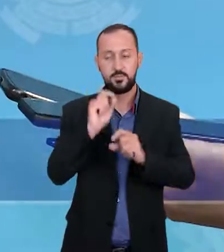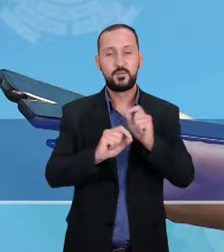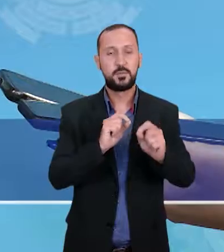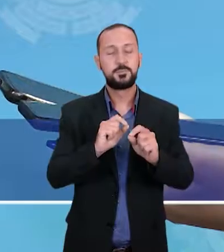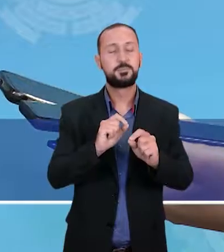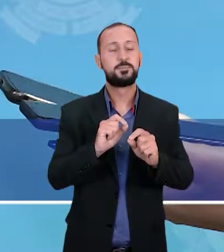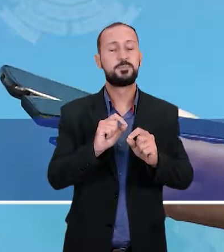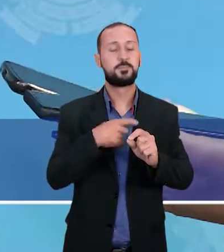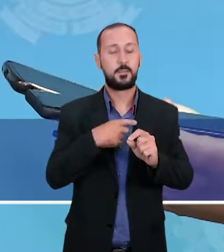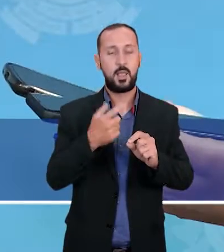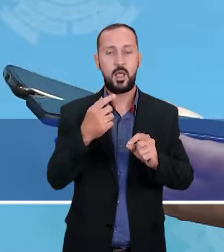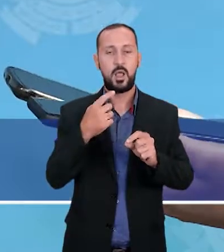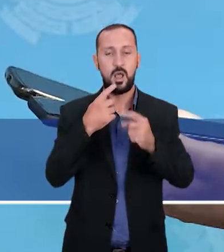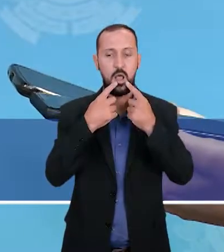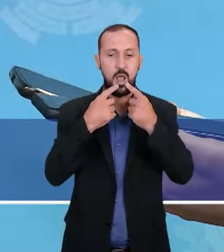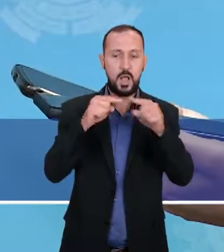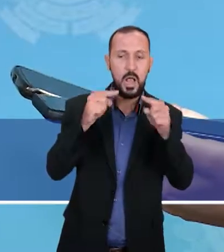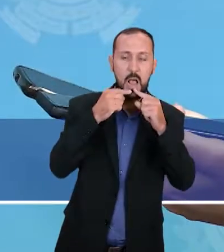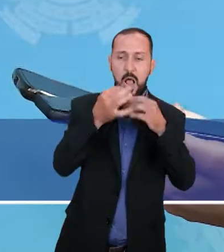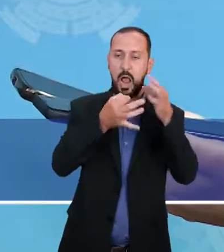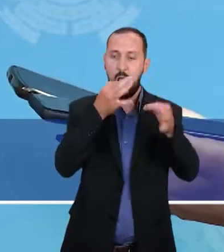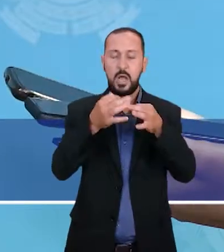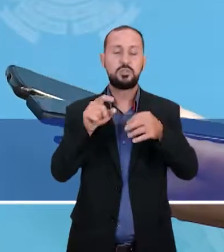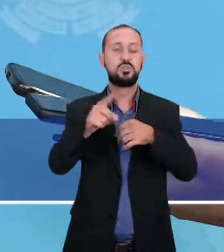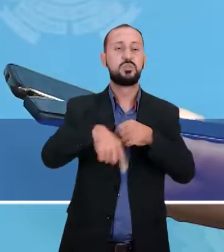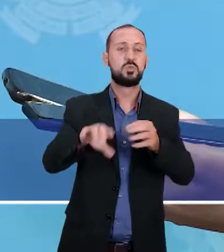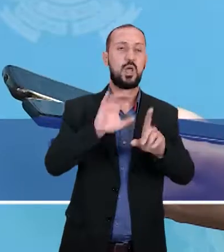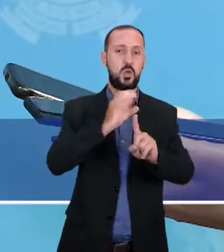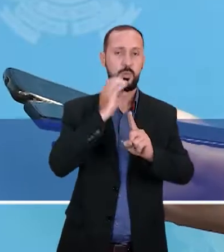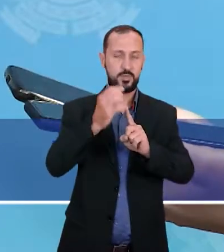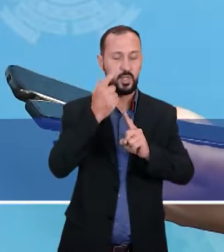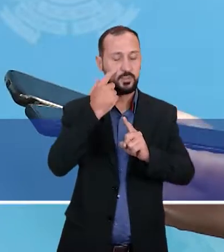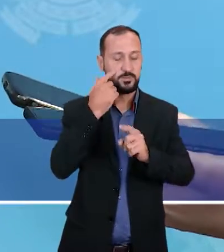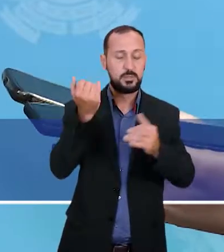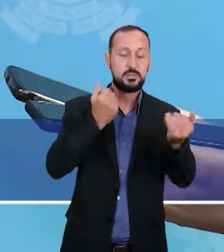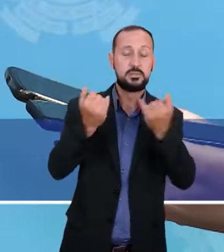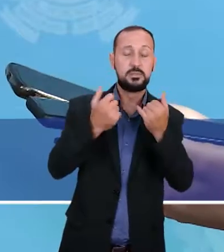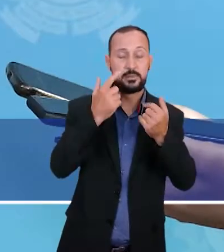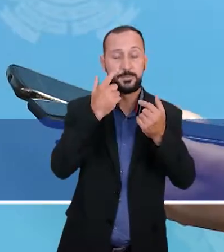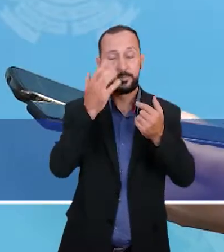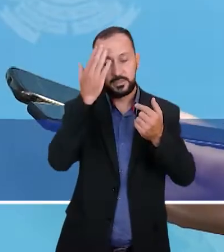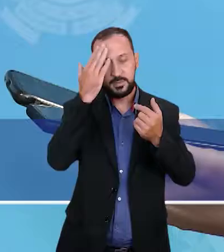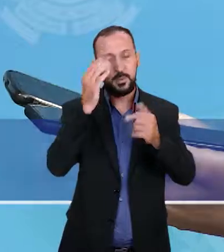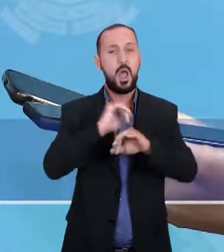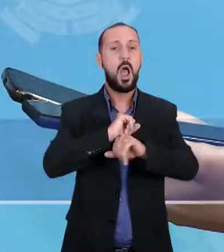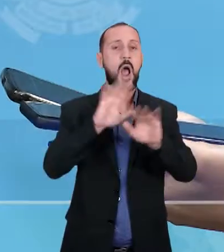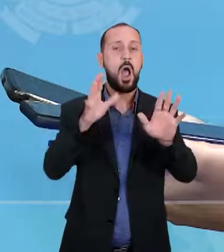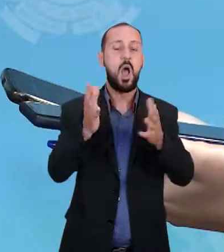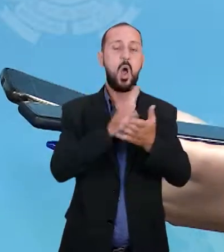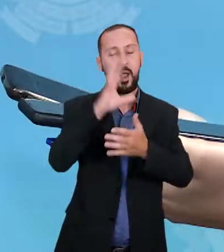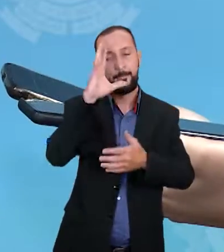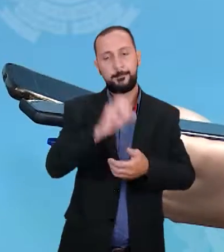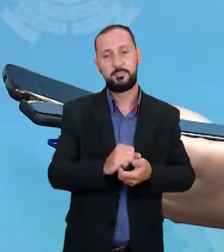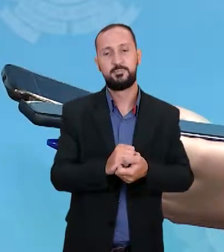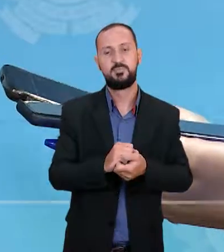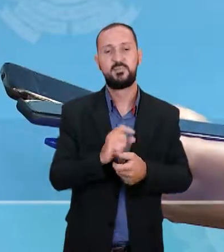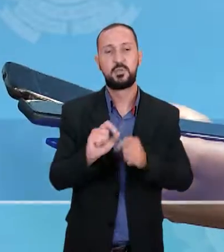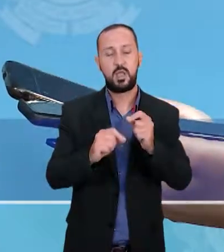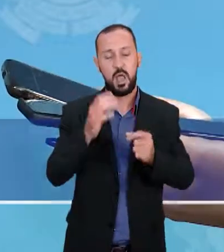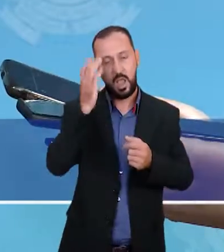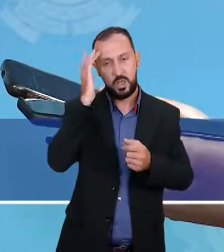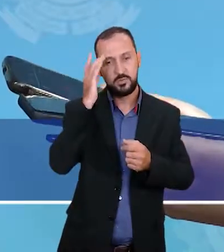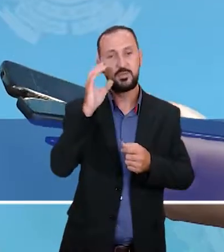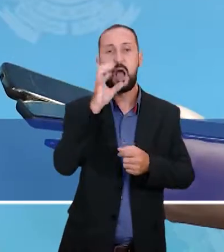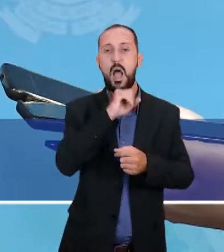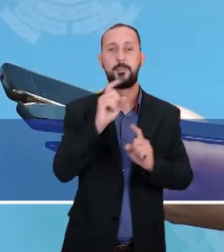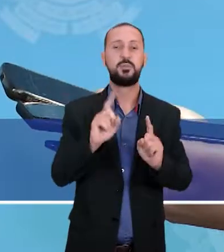ouvir os reclamos e os anseios de toda a comunidade para dali trazer algumas soluções. Creio